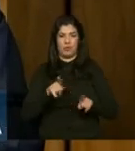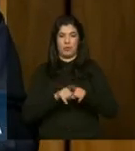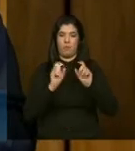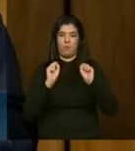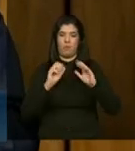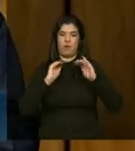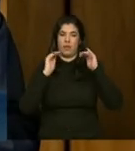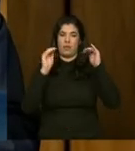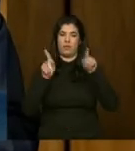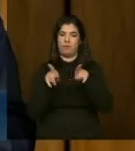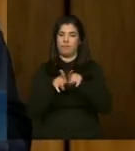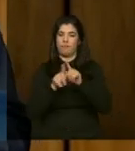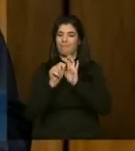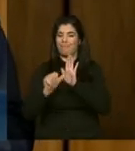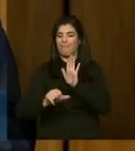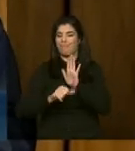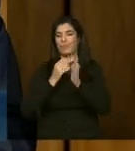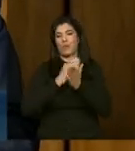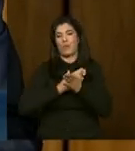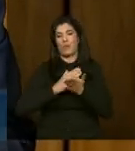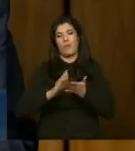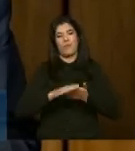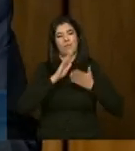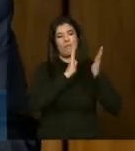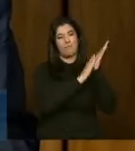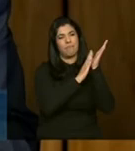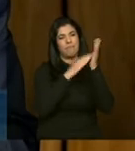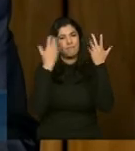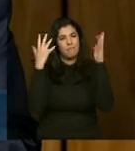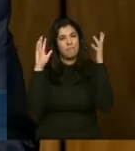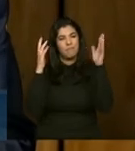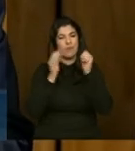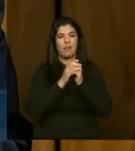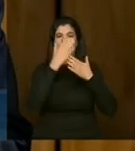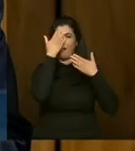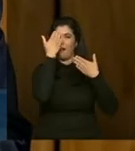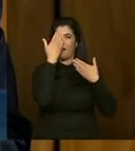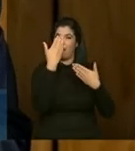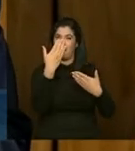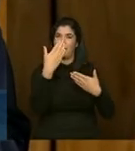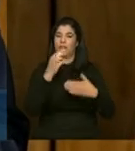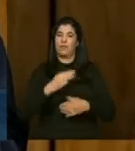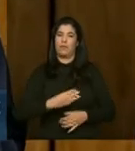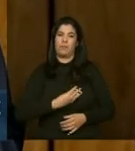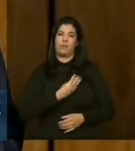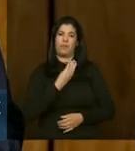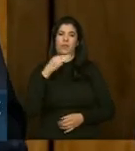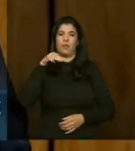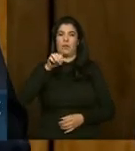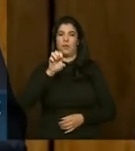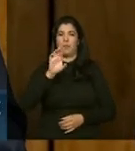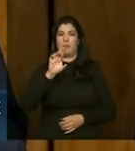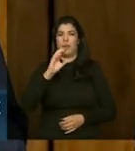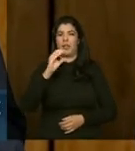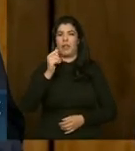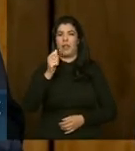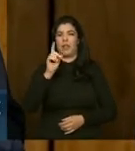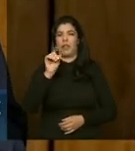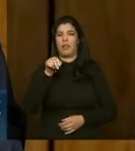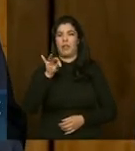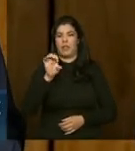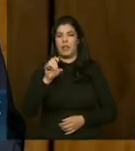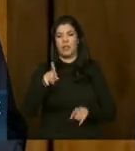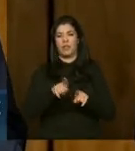de parabenizar e agradecer ao ministro Mercadante, ministro da Casa Civil, por ter trazido essa agenda e